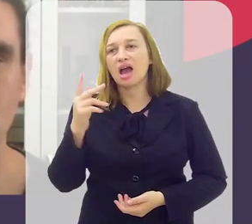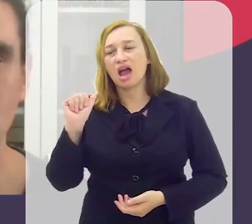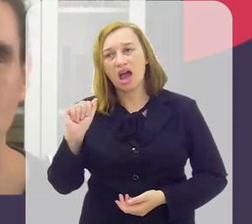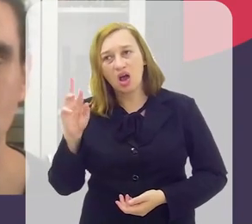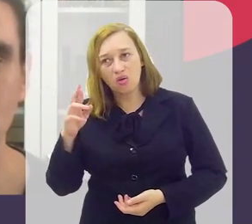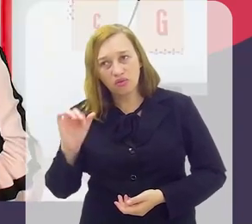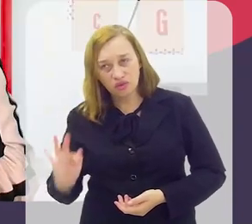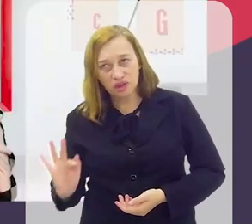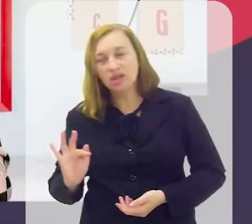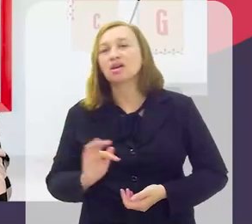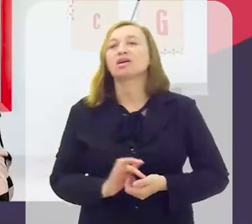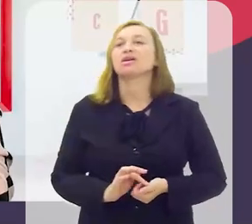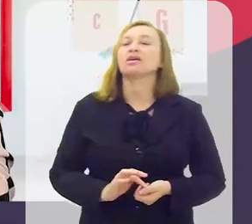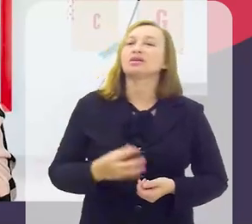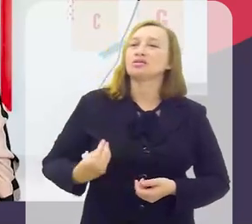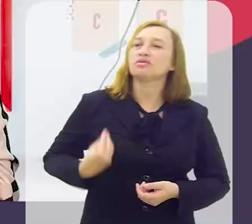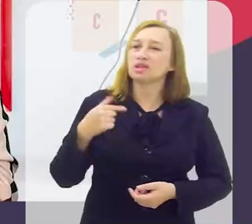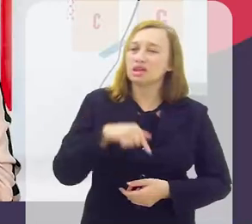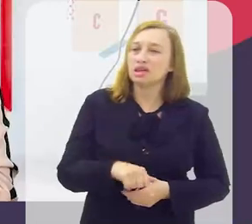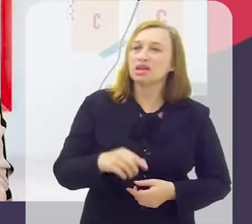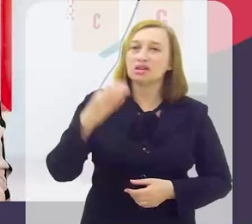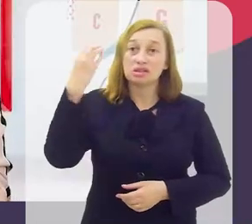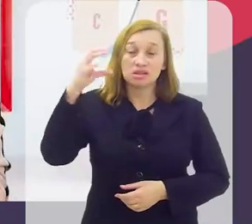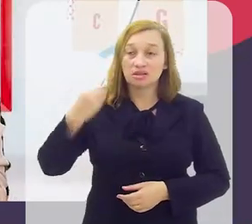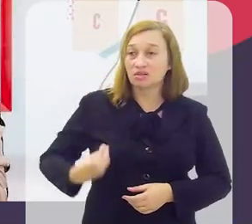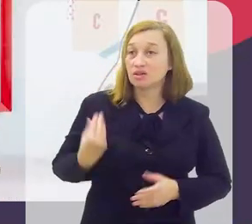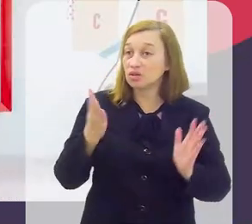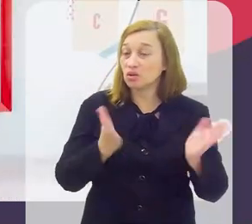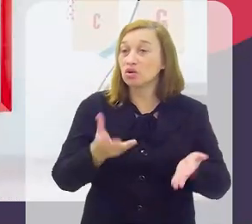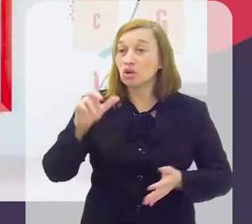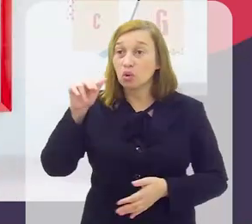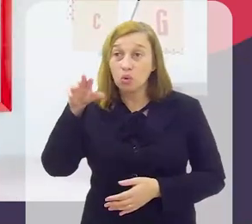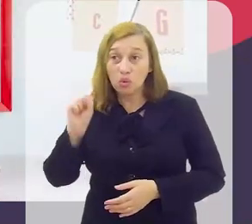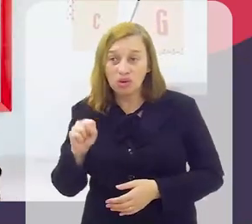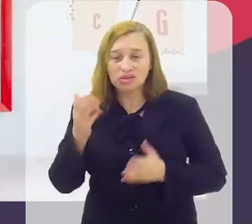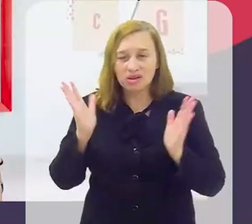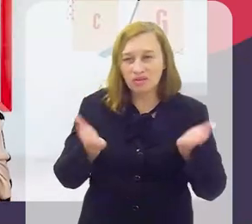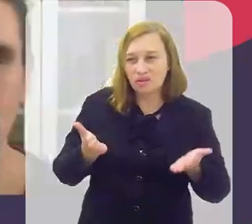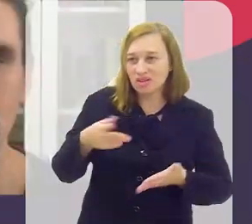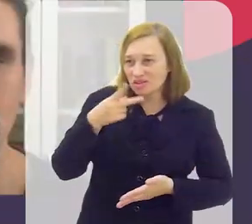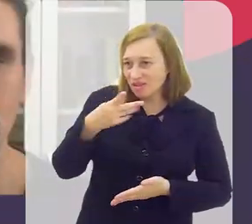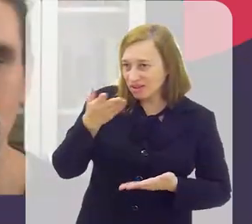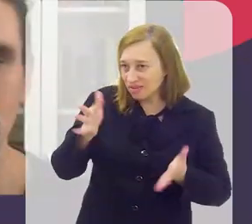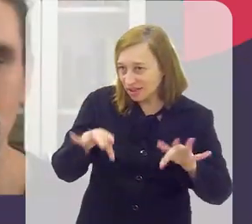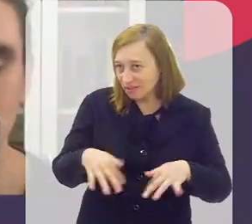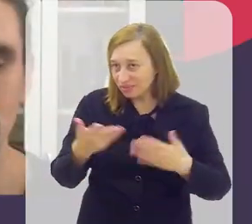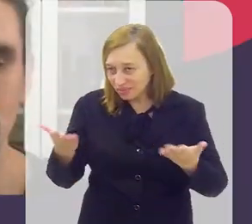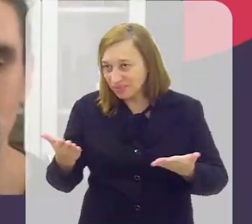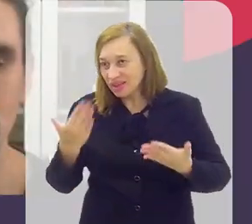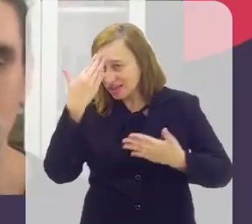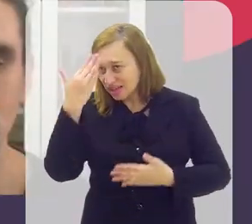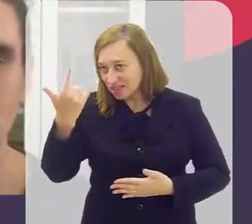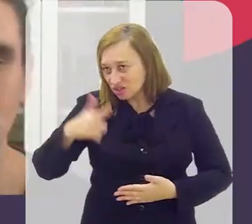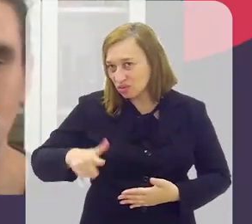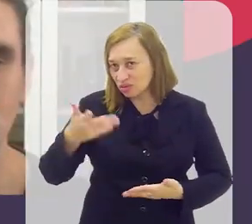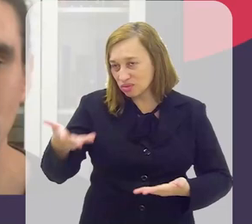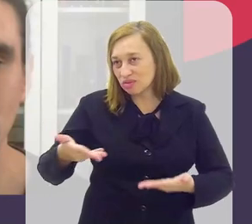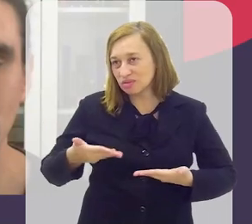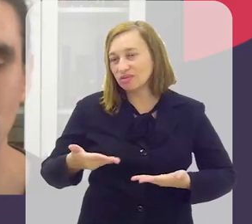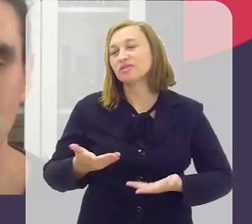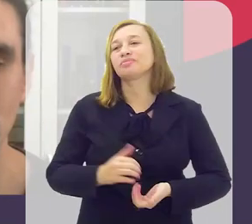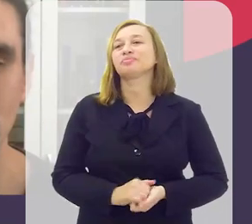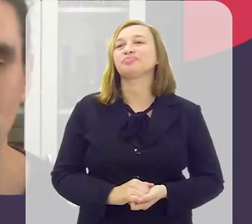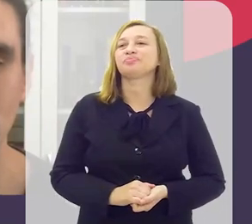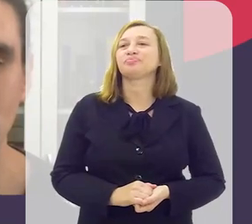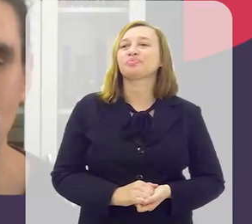Obrigada, Ralph, pela sua participação aqui no Ciência e Existência de hoje. Lucas, deixo com você agora as suas considerações finais, já agradecendo mais uma